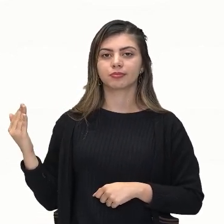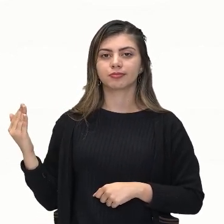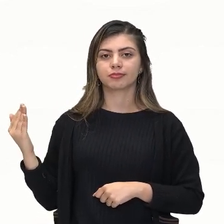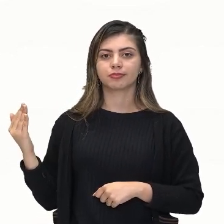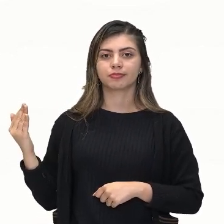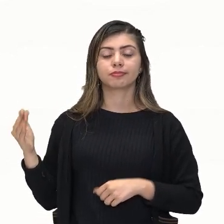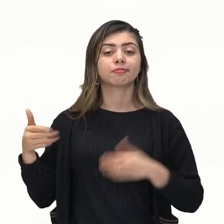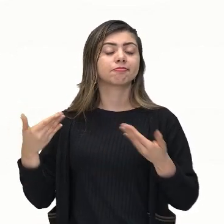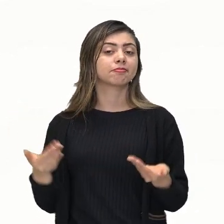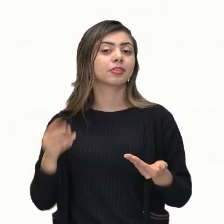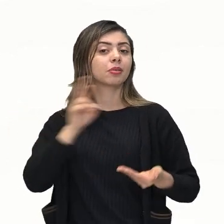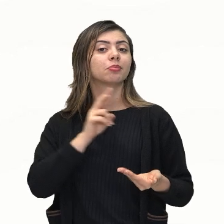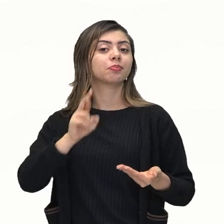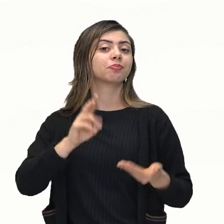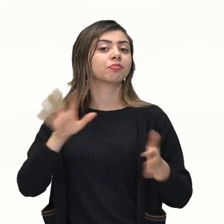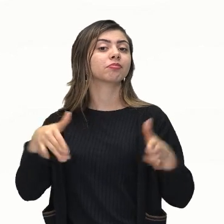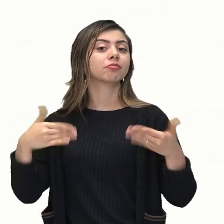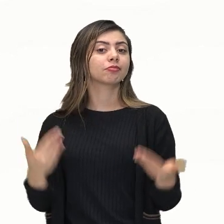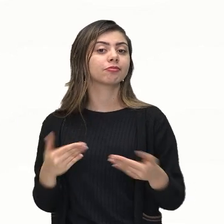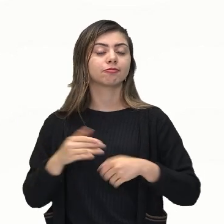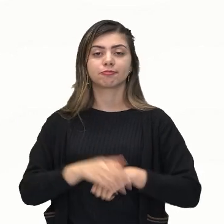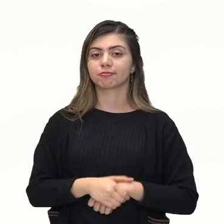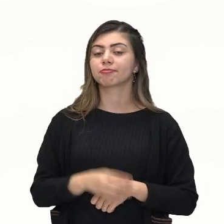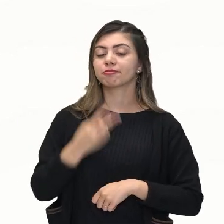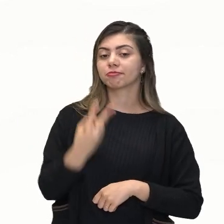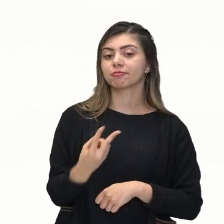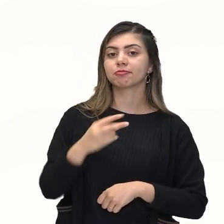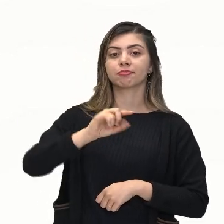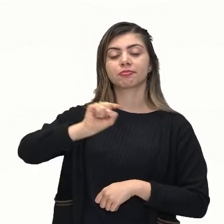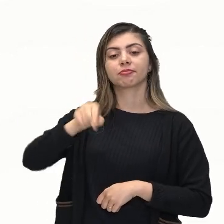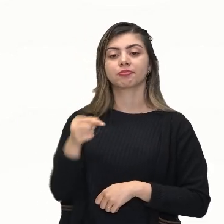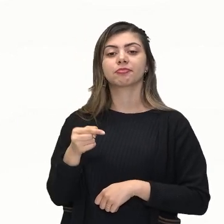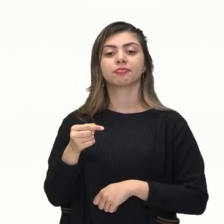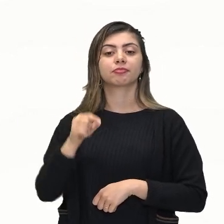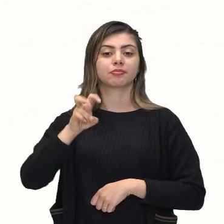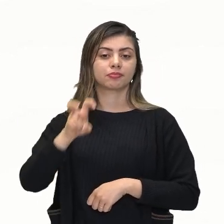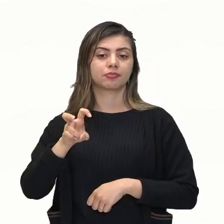2,5. E aí meu resultado vai ser